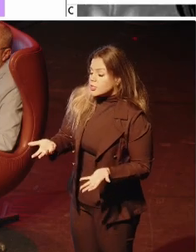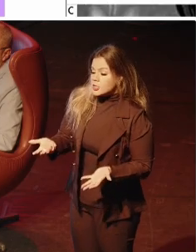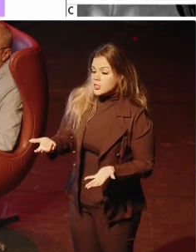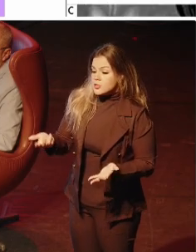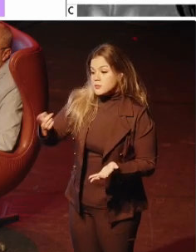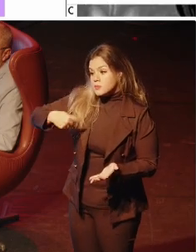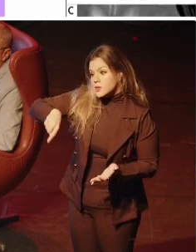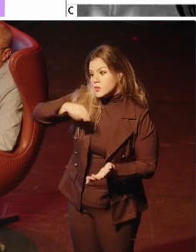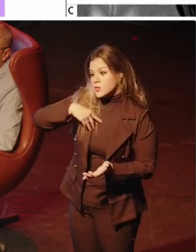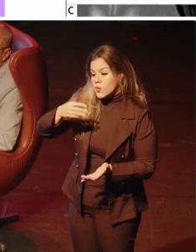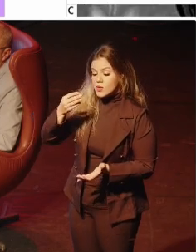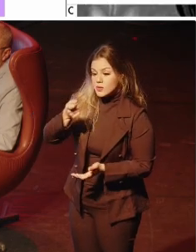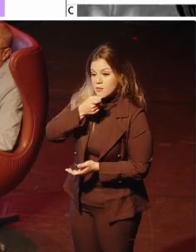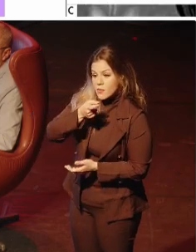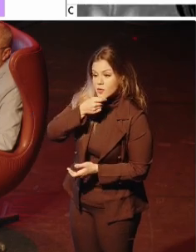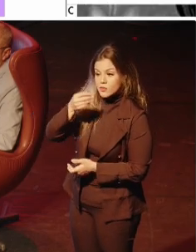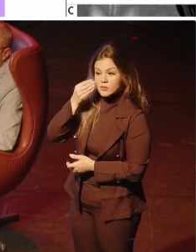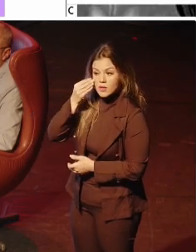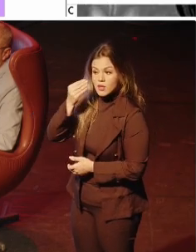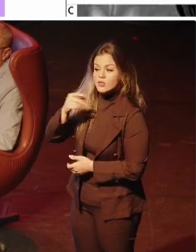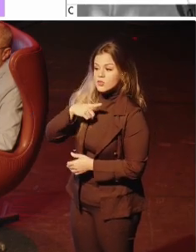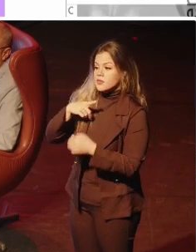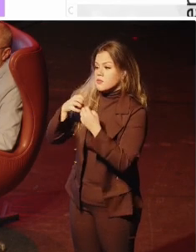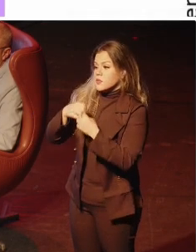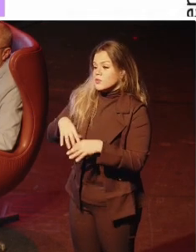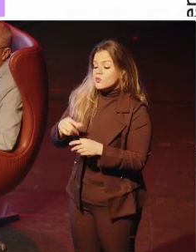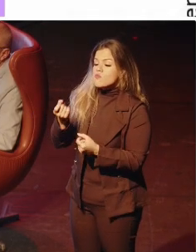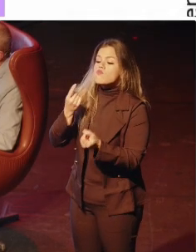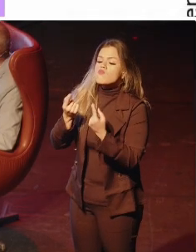experiência nesse tipo de problema.